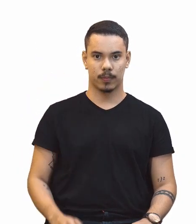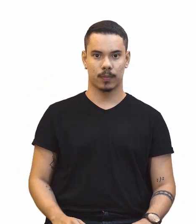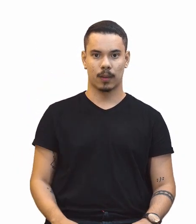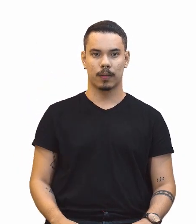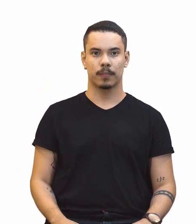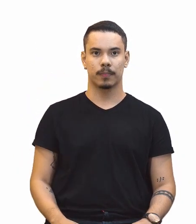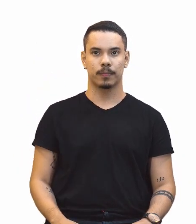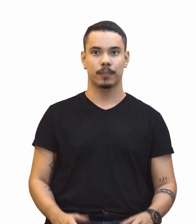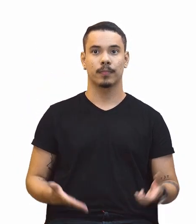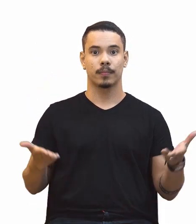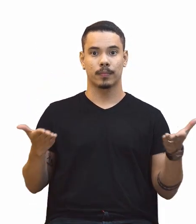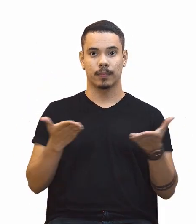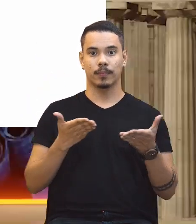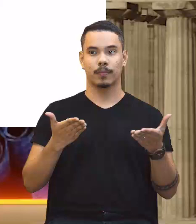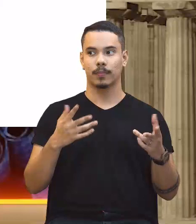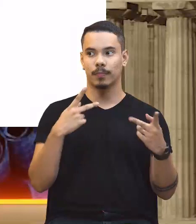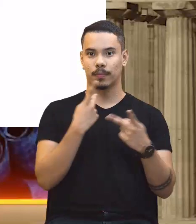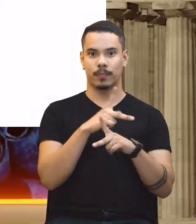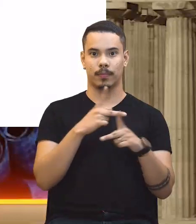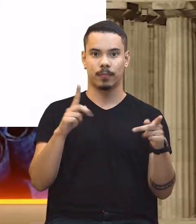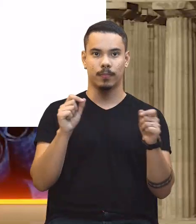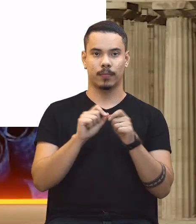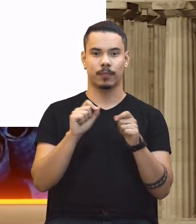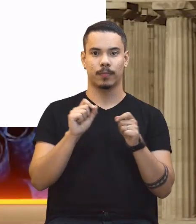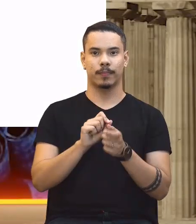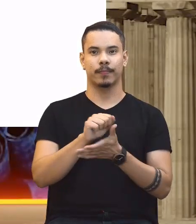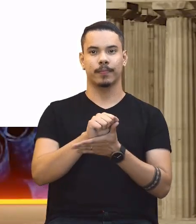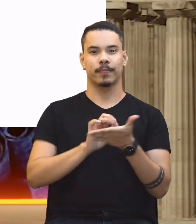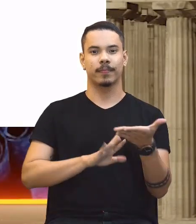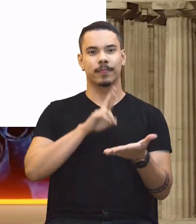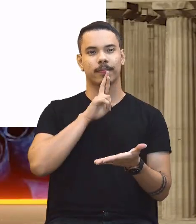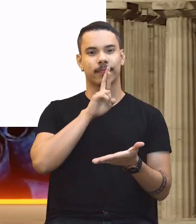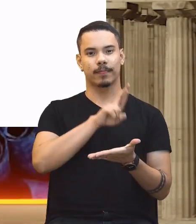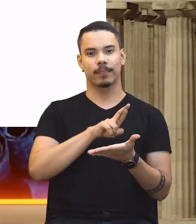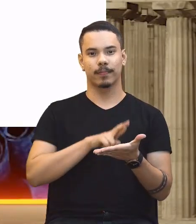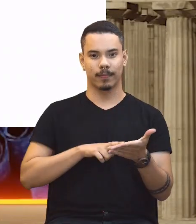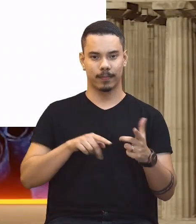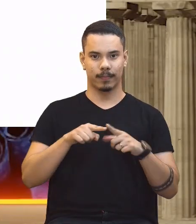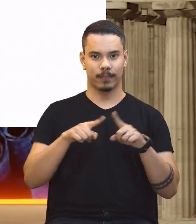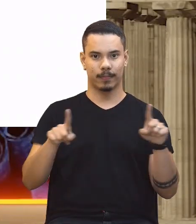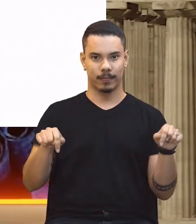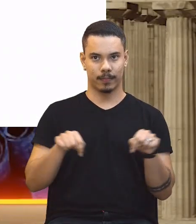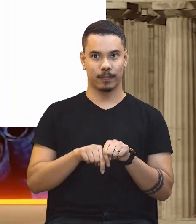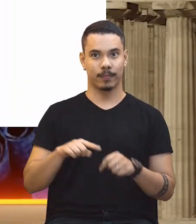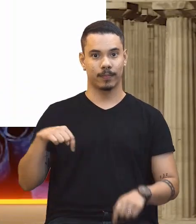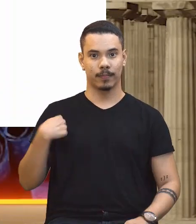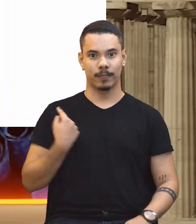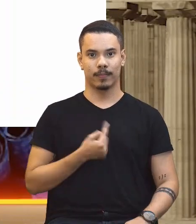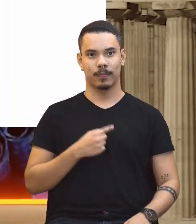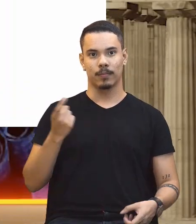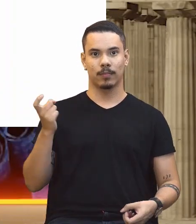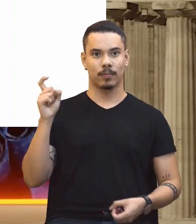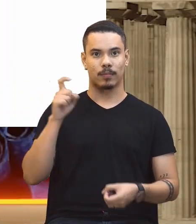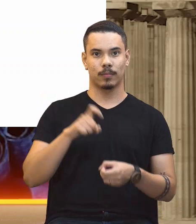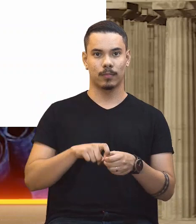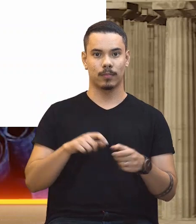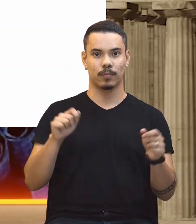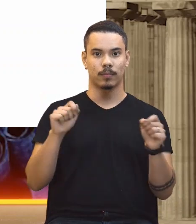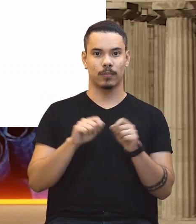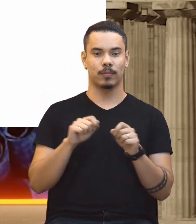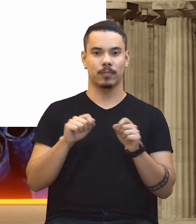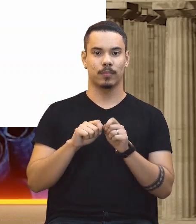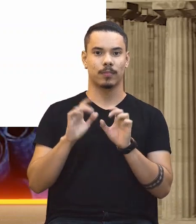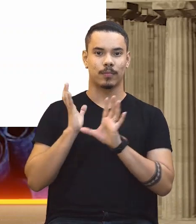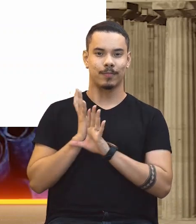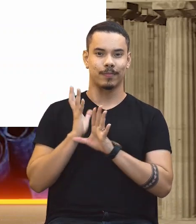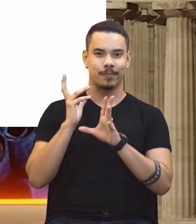Agora vocês vão para a atividade de sala e daqui a pouco a gente retorna para a nossa